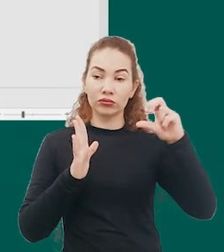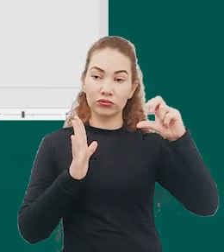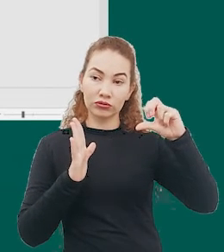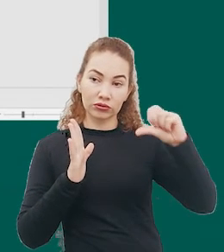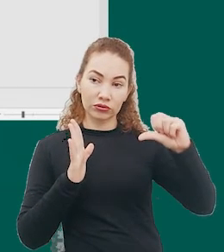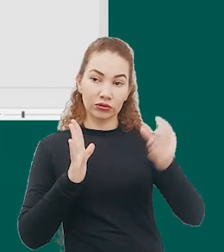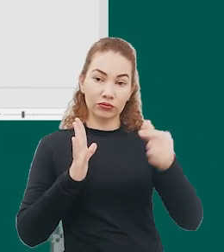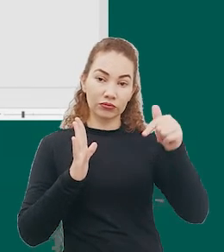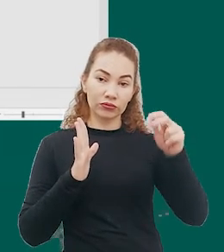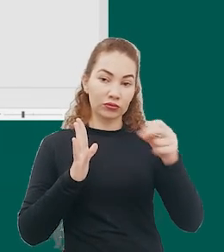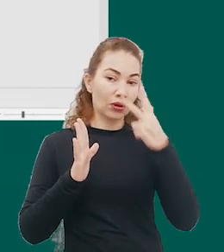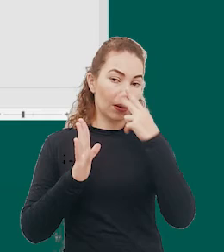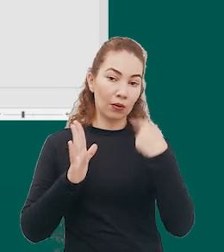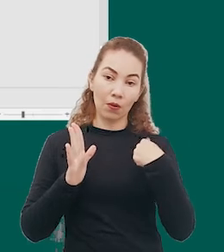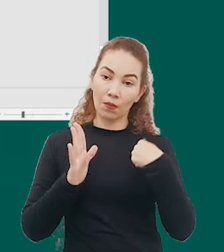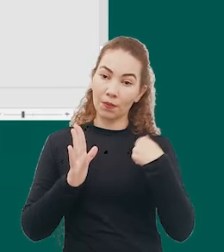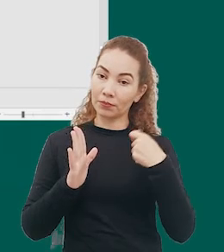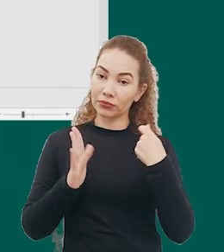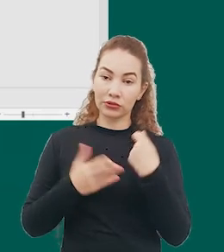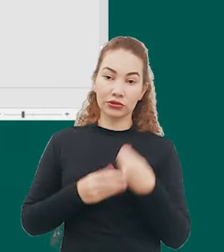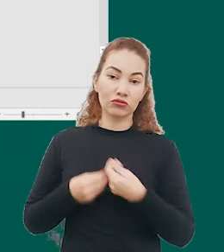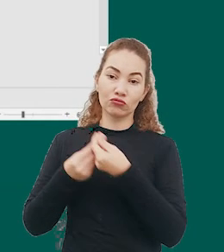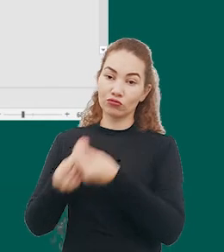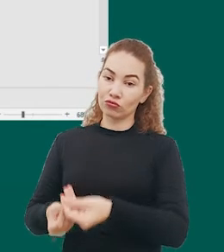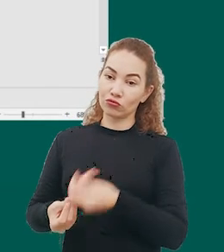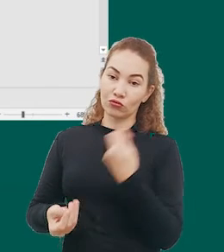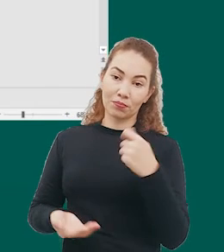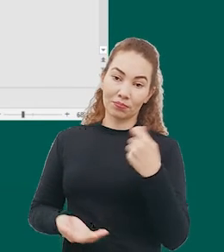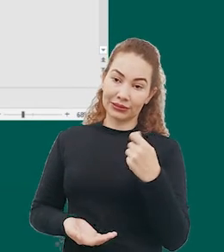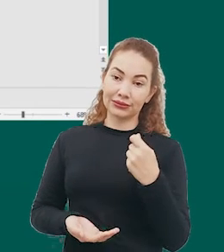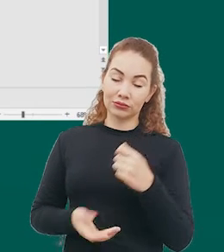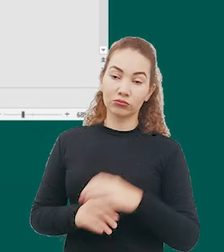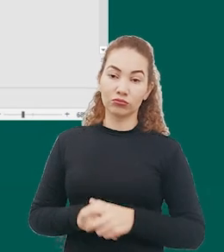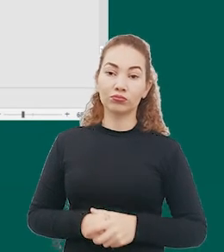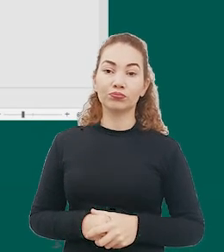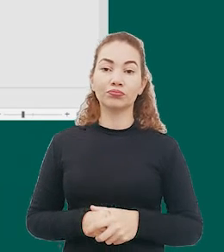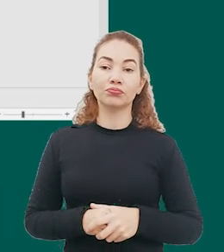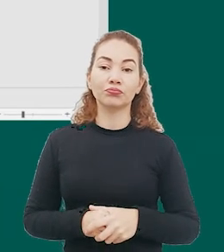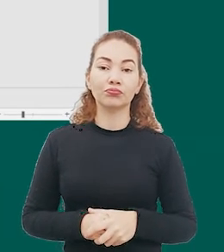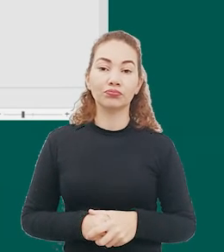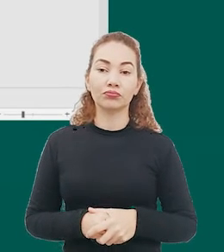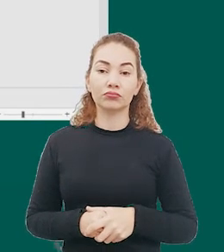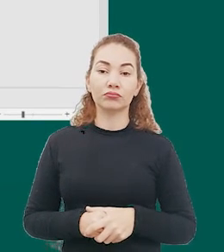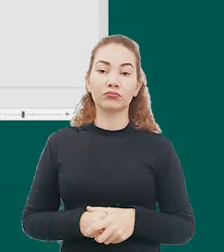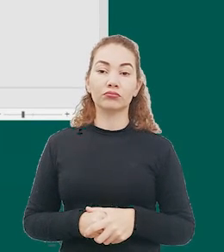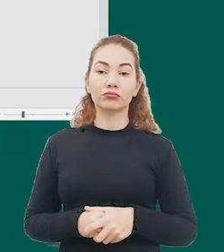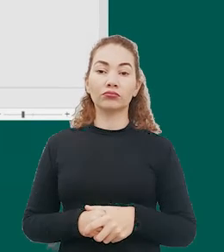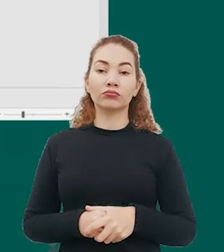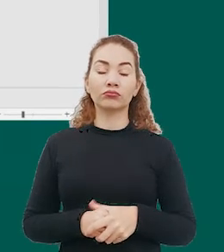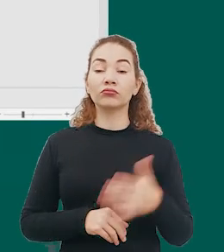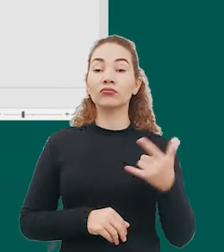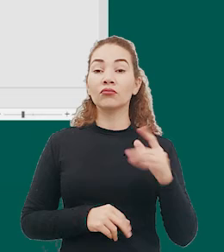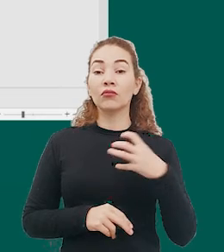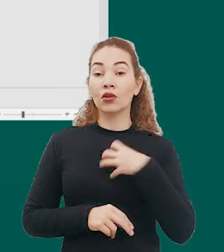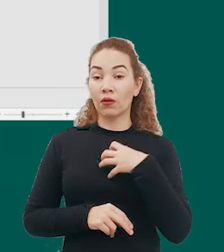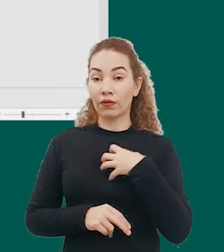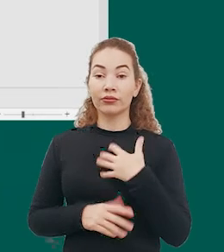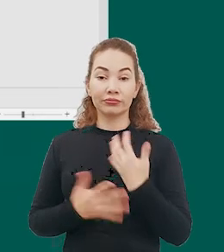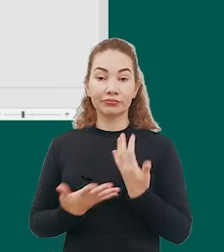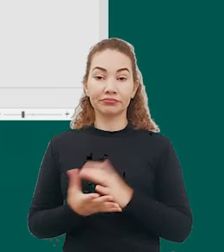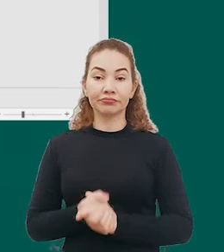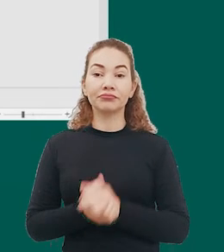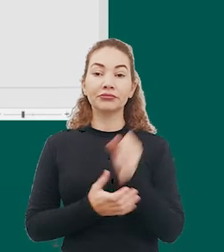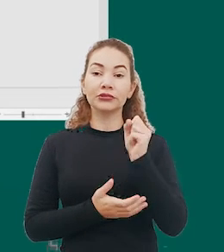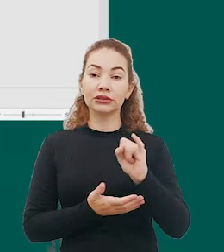28.559,70, mesmo assim eu estou obrigada à entrega da declaração do imposto de renda, tá? Outra situação,